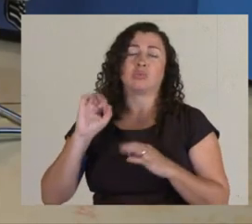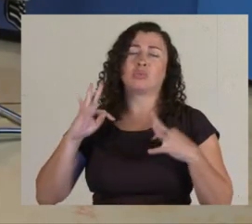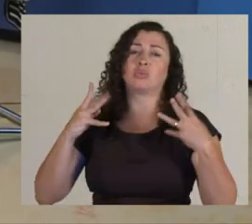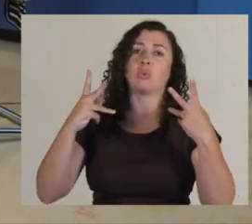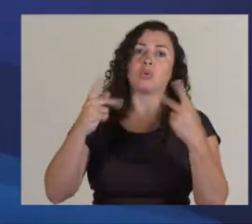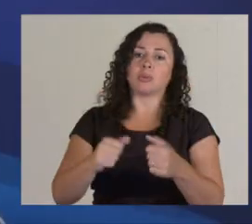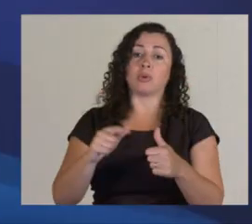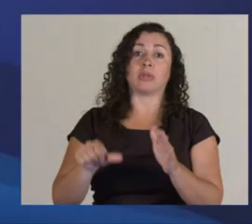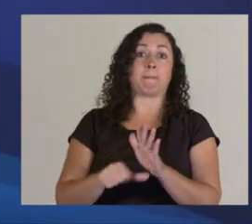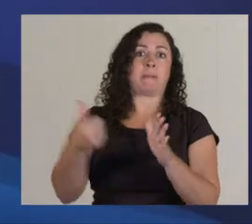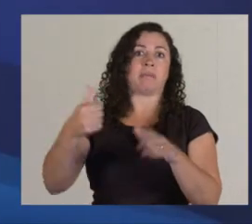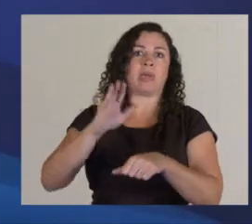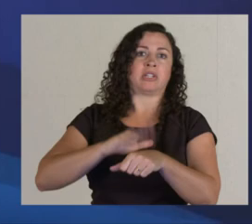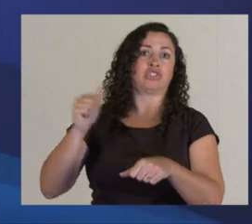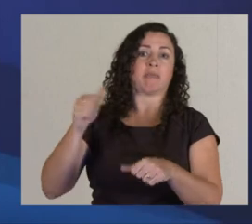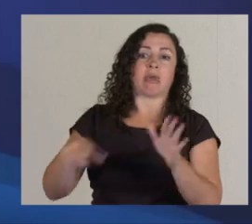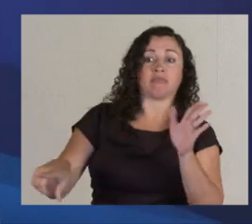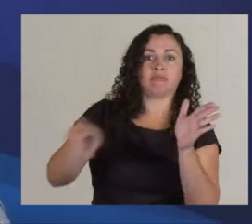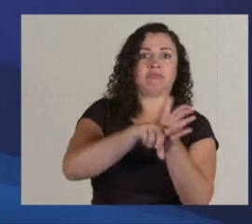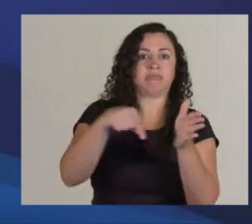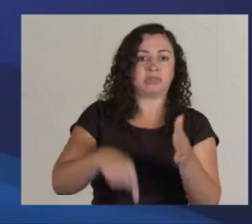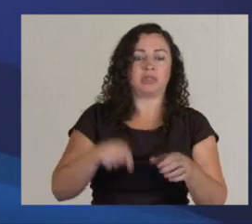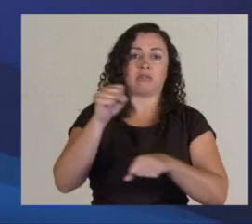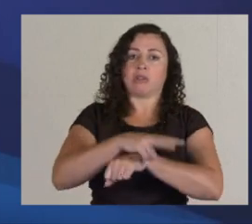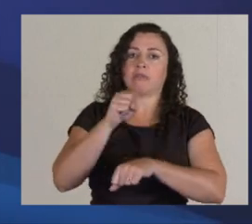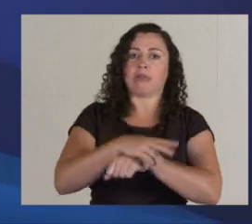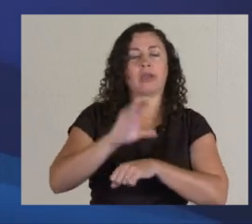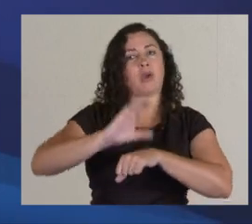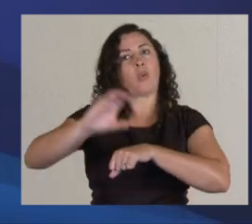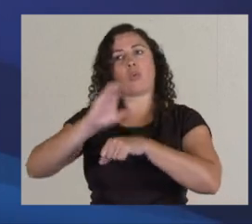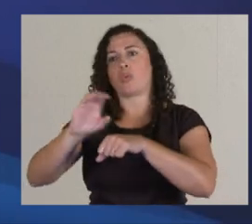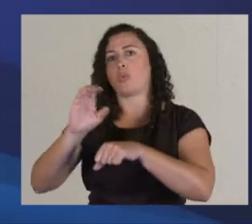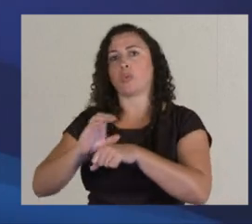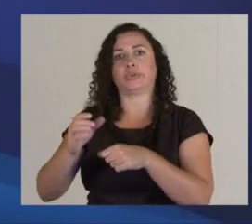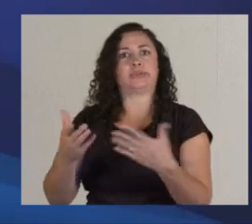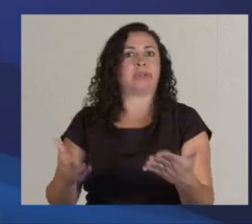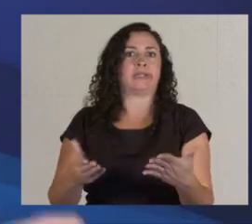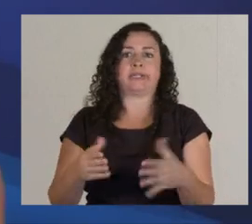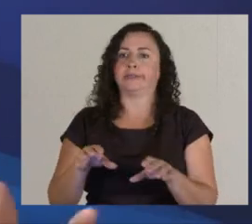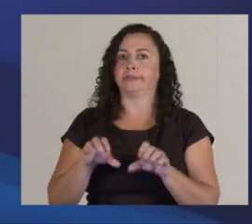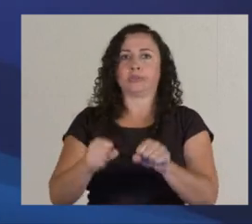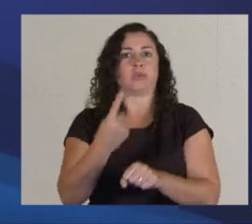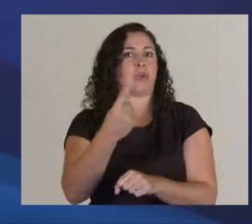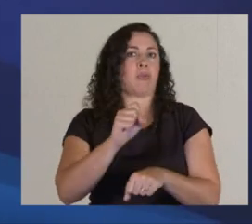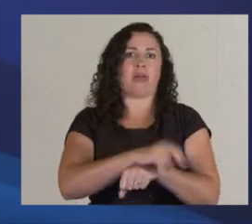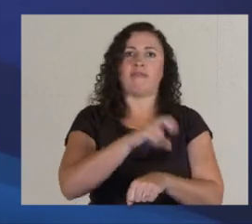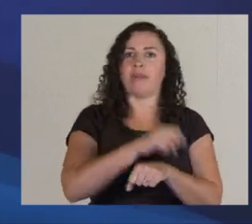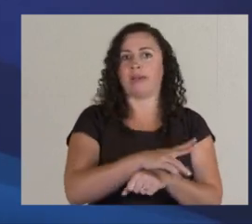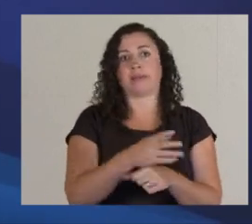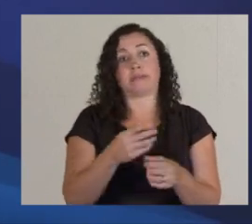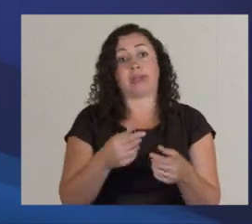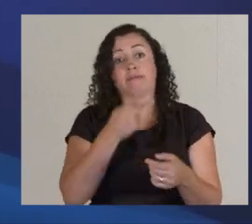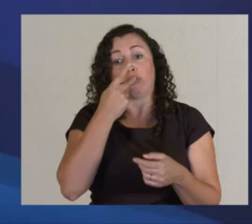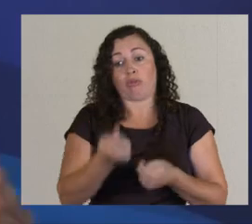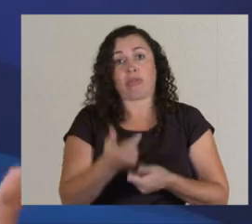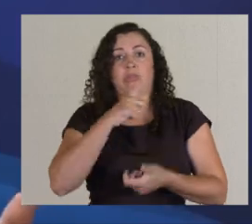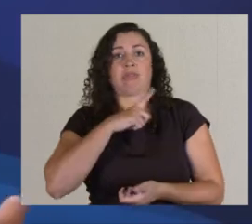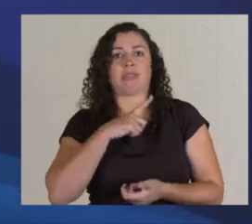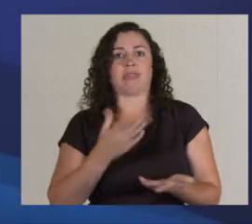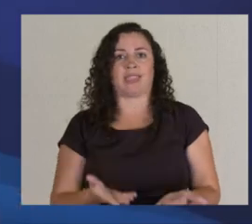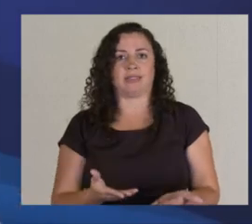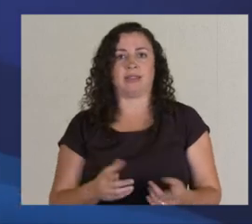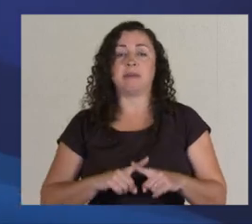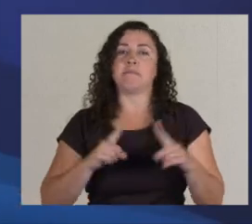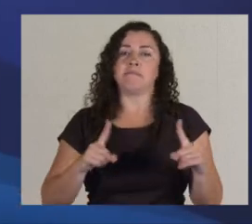primeira chamada, aí o curso que decidiu dar duas vagas, três vagas ou cinco vagas, vai ter que assegurar a matrícula para esse estudante.